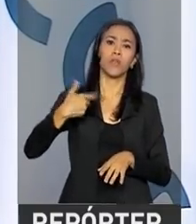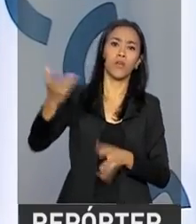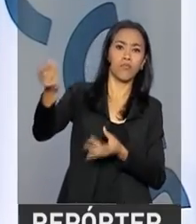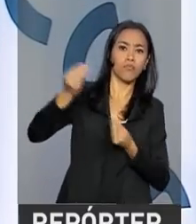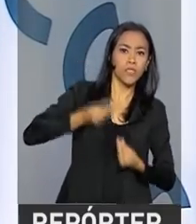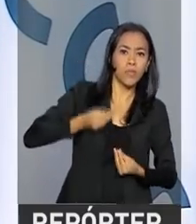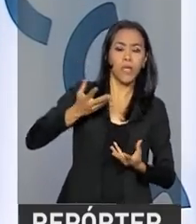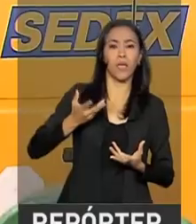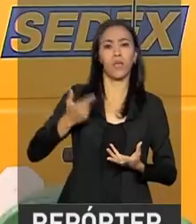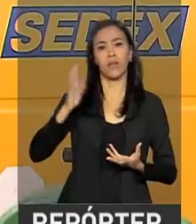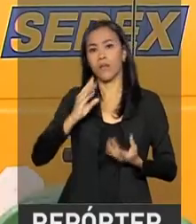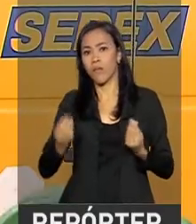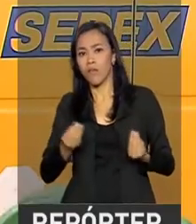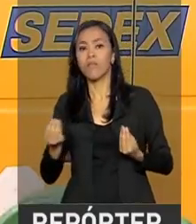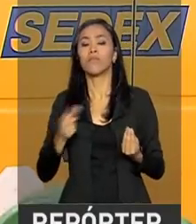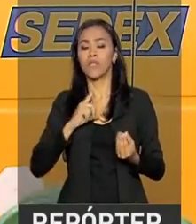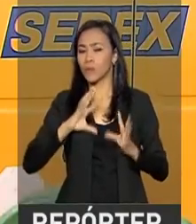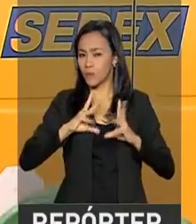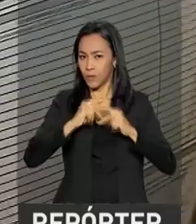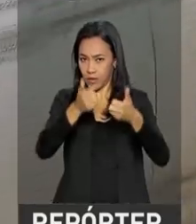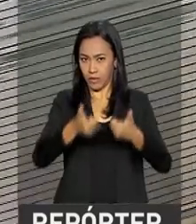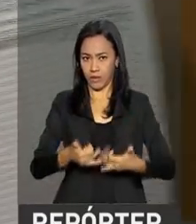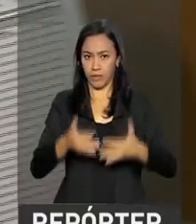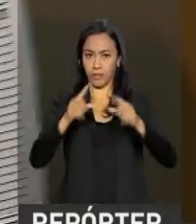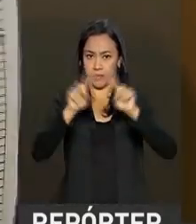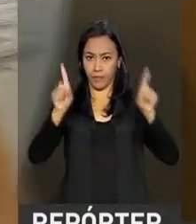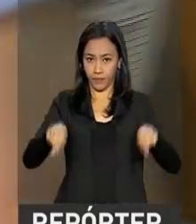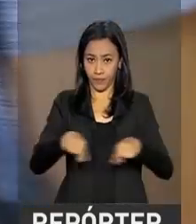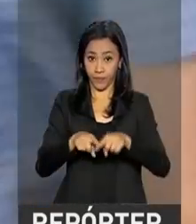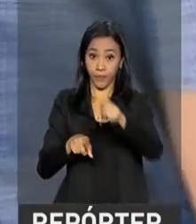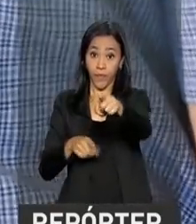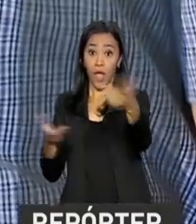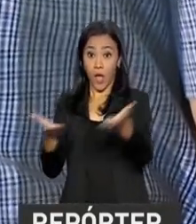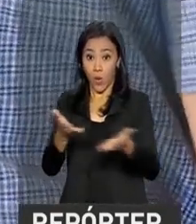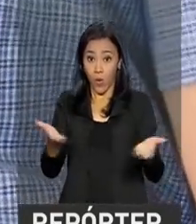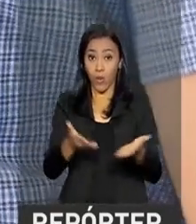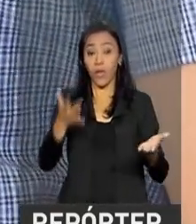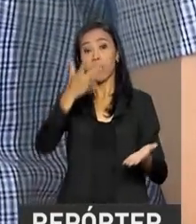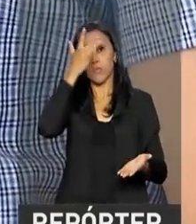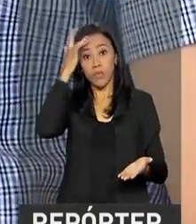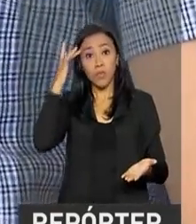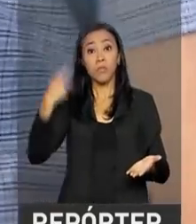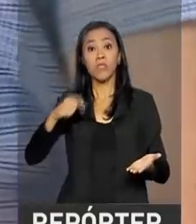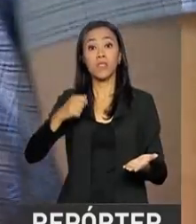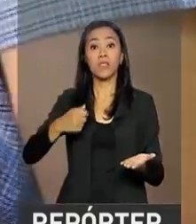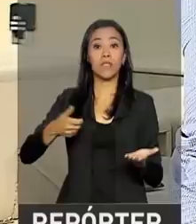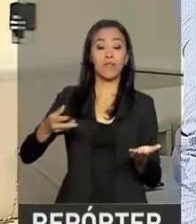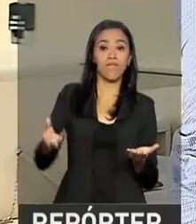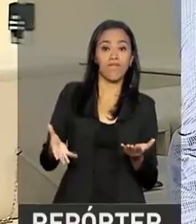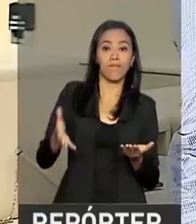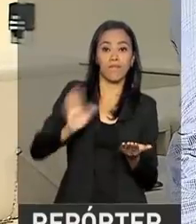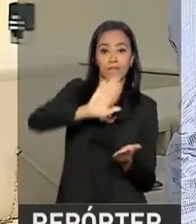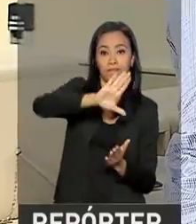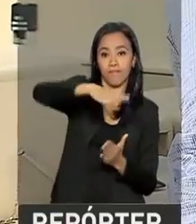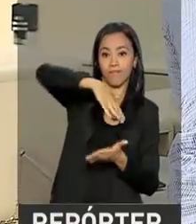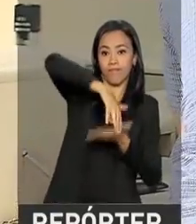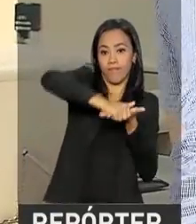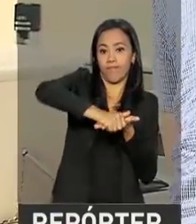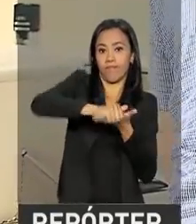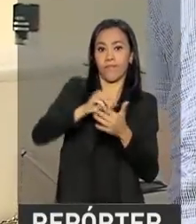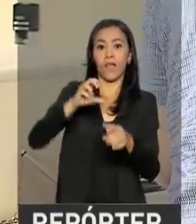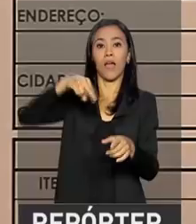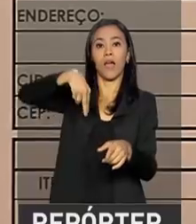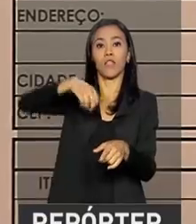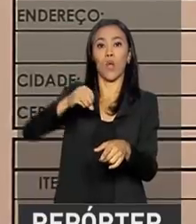previa o que enviou e tem mais novidade agora os clientes devem anexar a nota fiscal da encomenda no lado de fora da